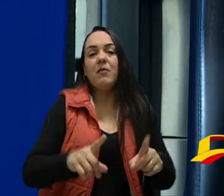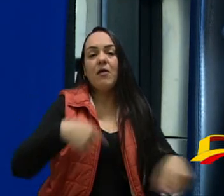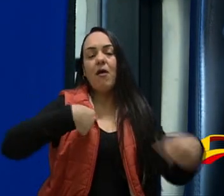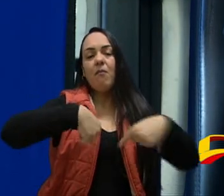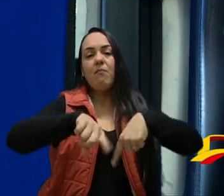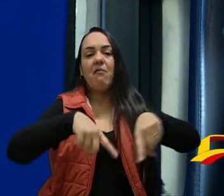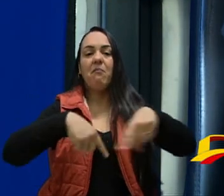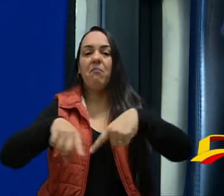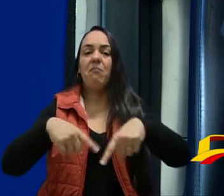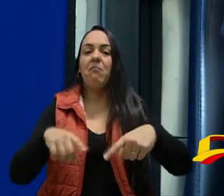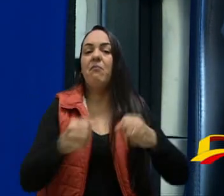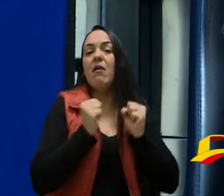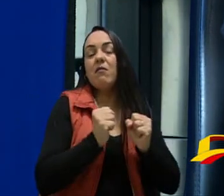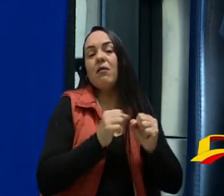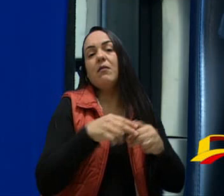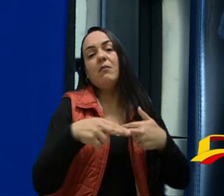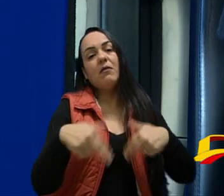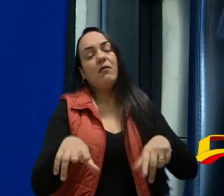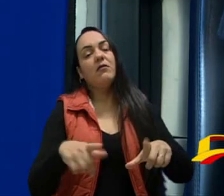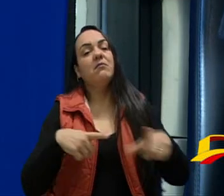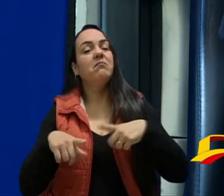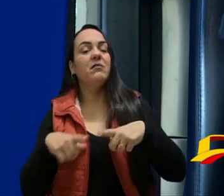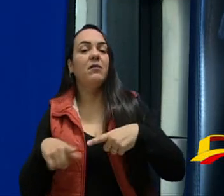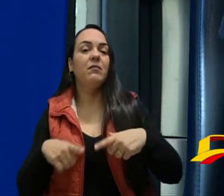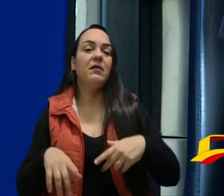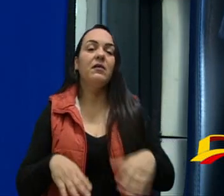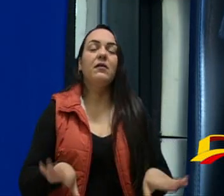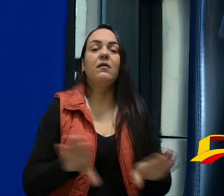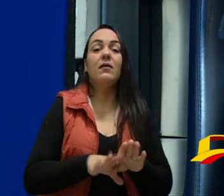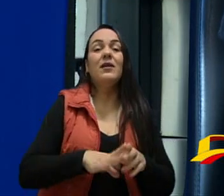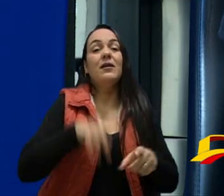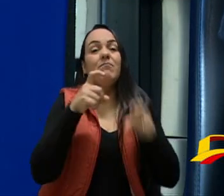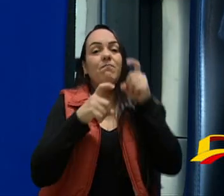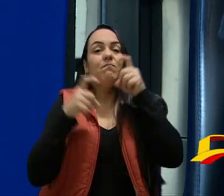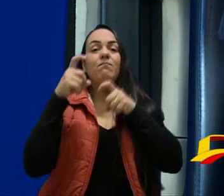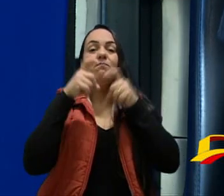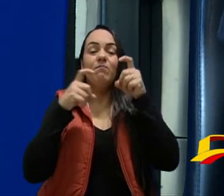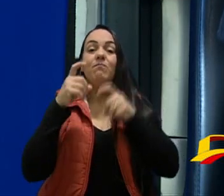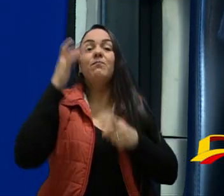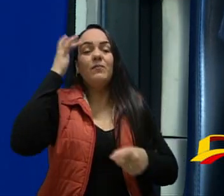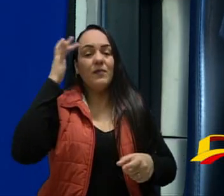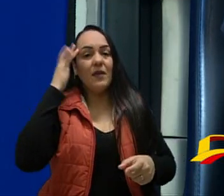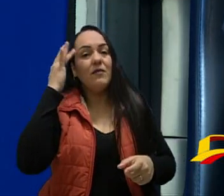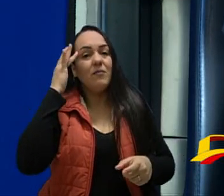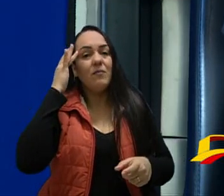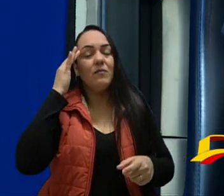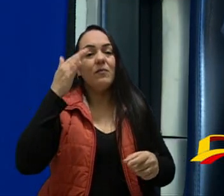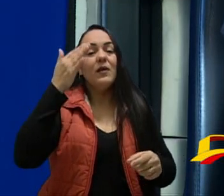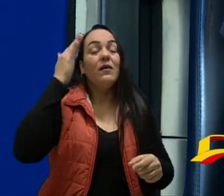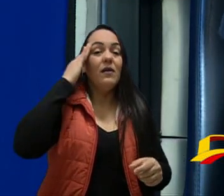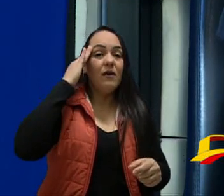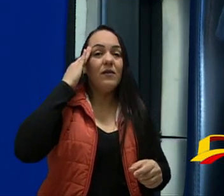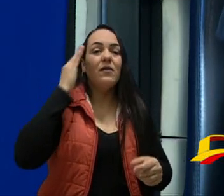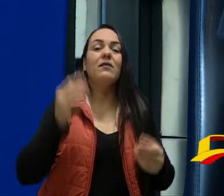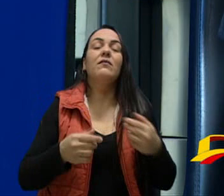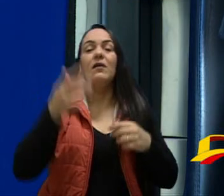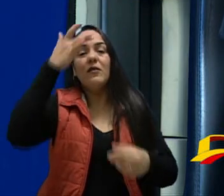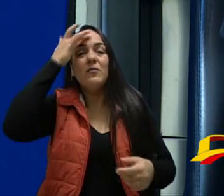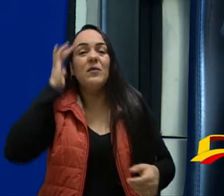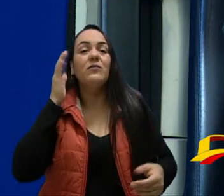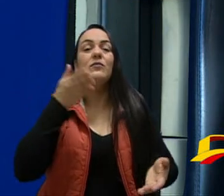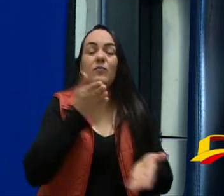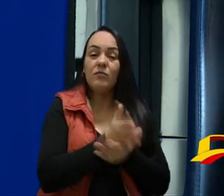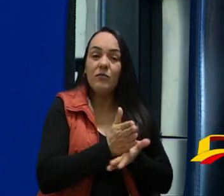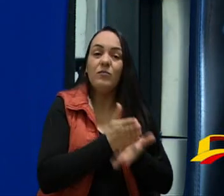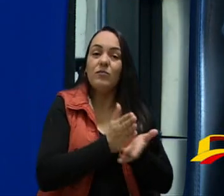uma melhora então eu tenho essa preocupação as pessoas já podem ir para as unidades porque uma vez que